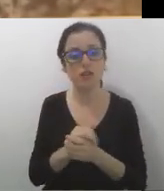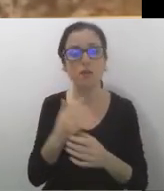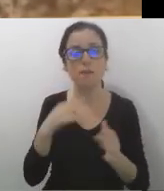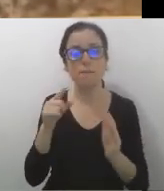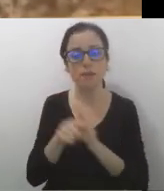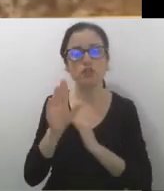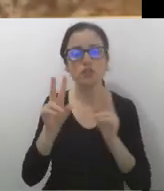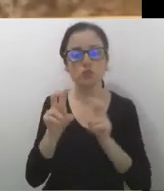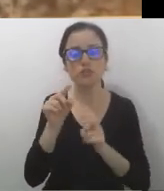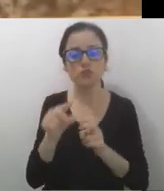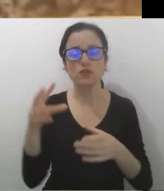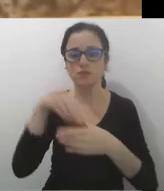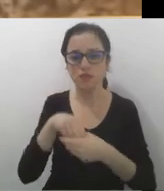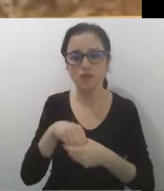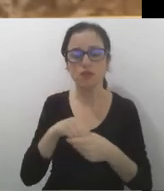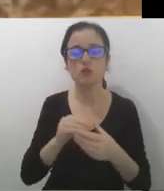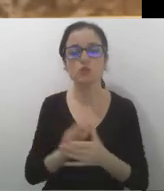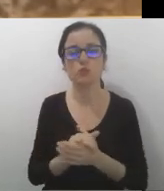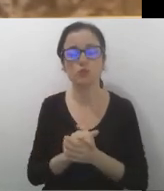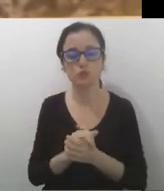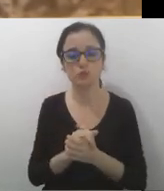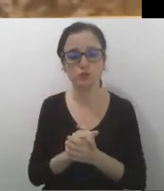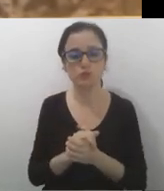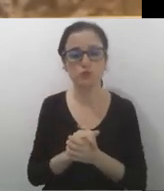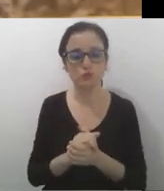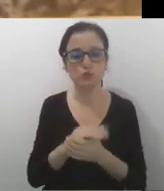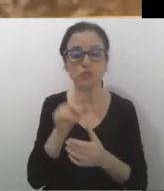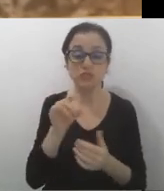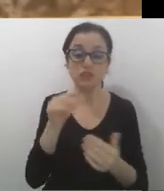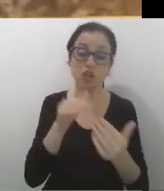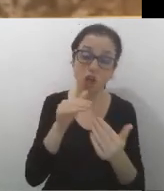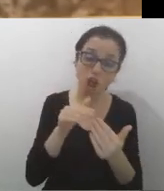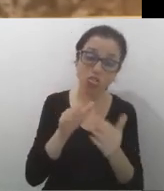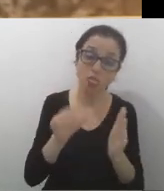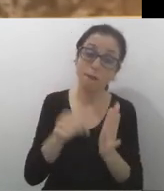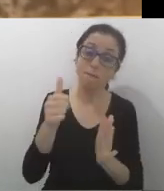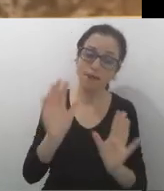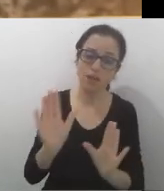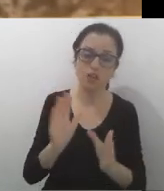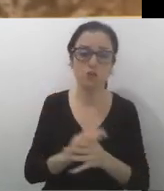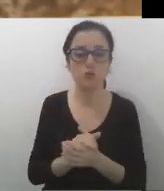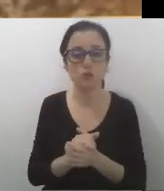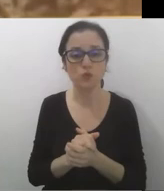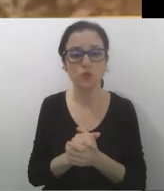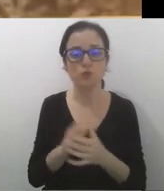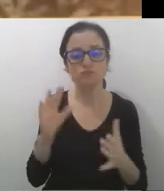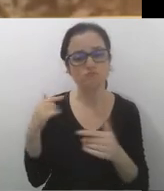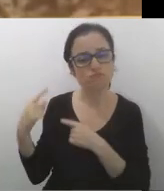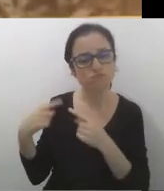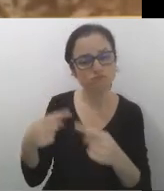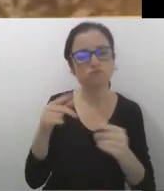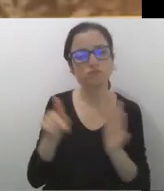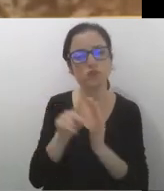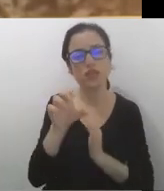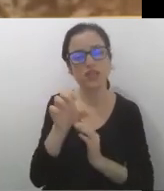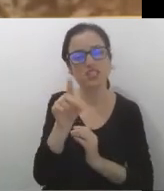participar. Mas a minha pergunta é sobre essa inserção, se você concorda primeiro